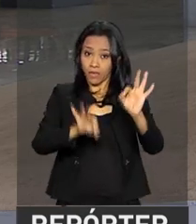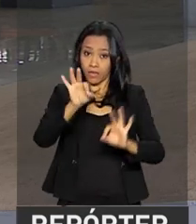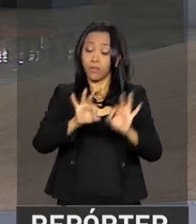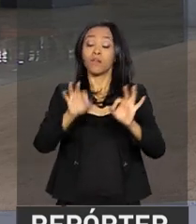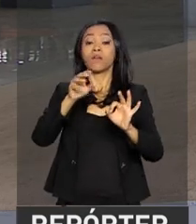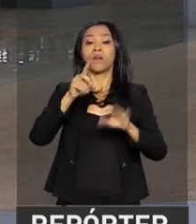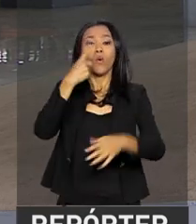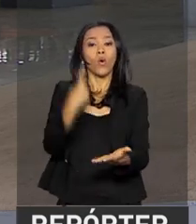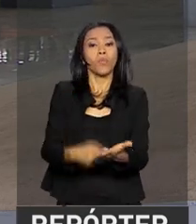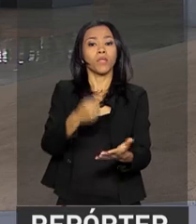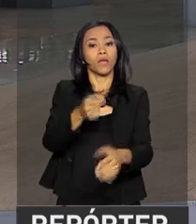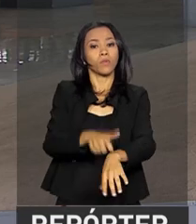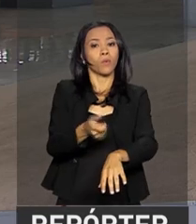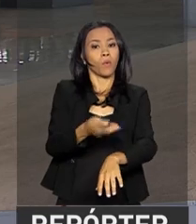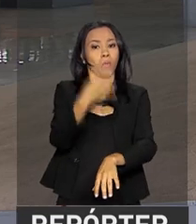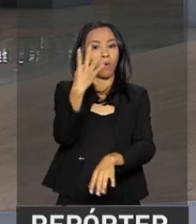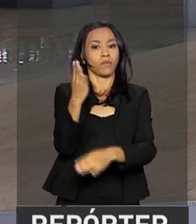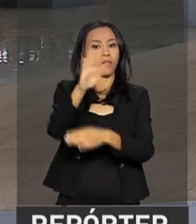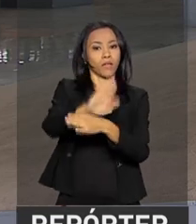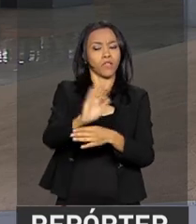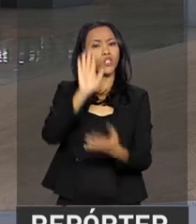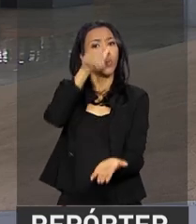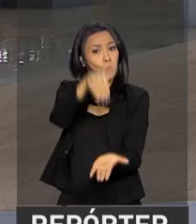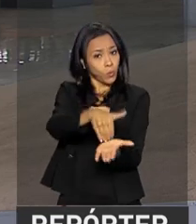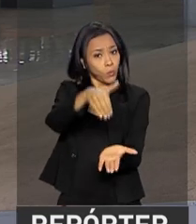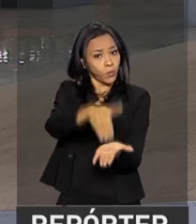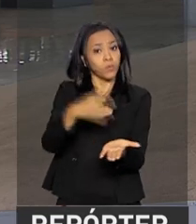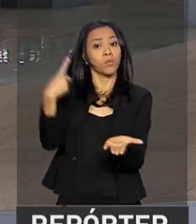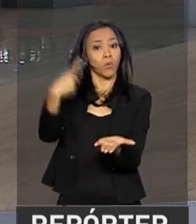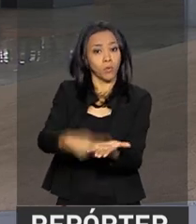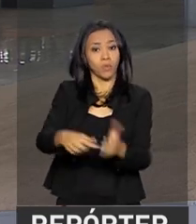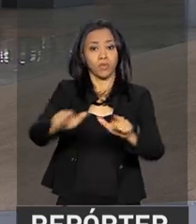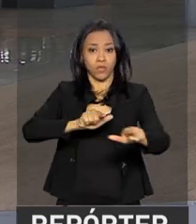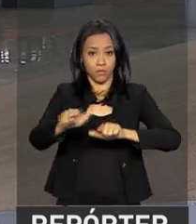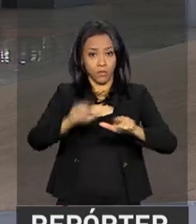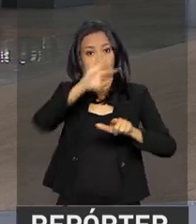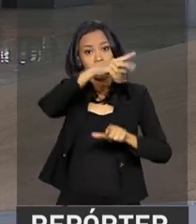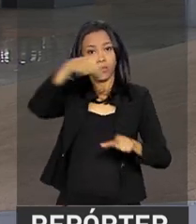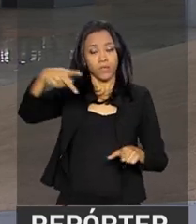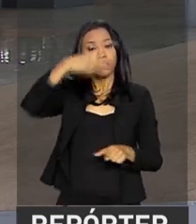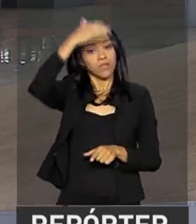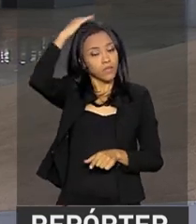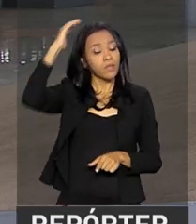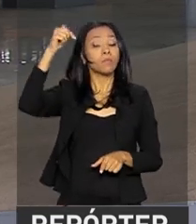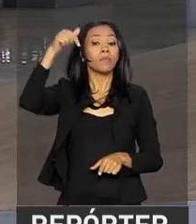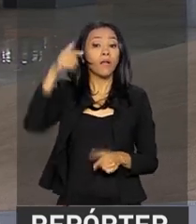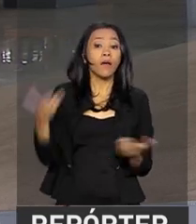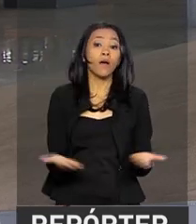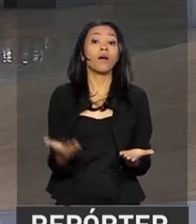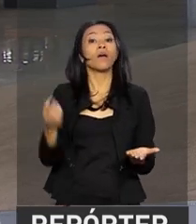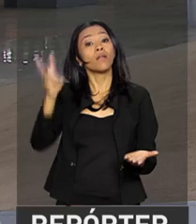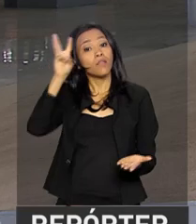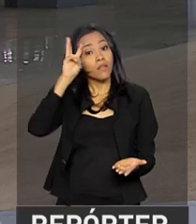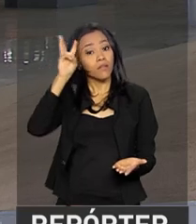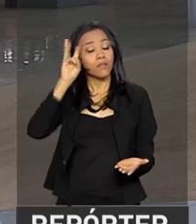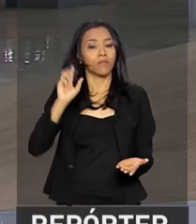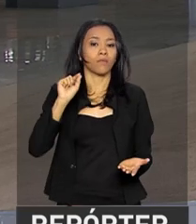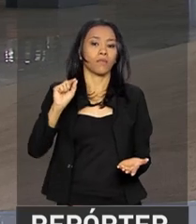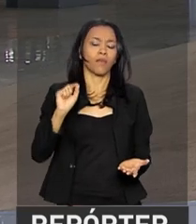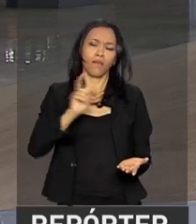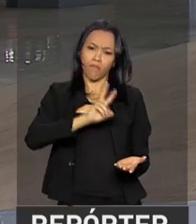no último compromisso do dia previsto por enquanto na agenda do presidente michel temer para esta terça feira é ele vai